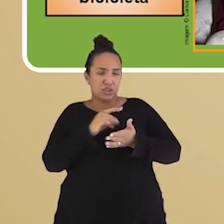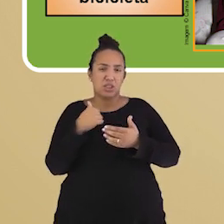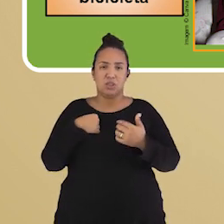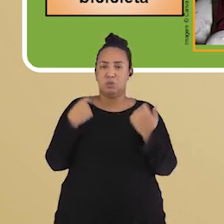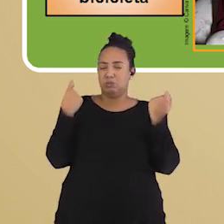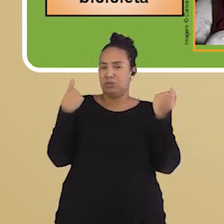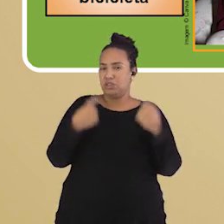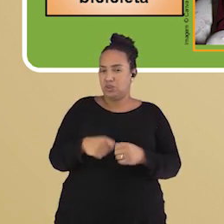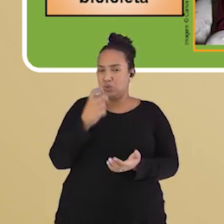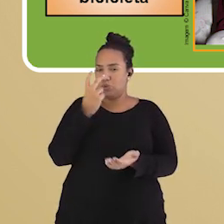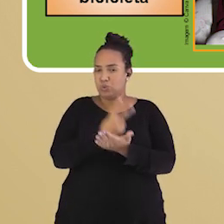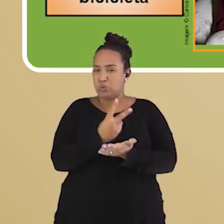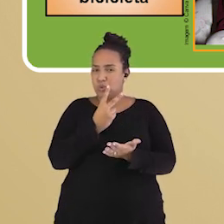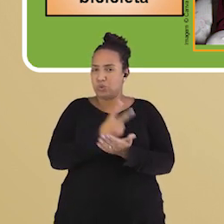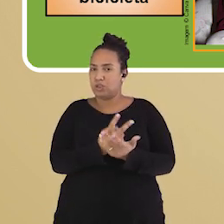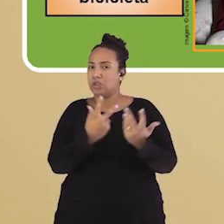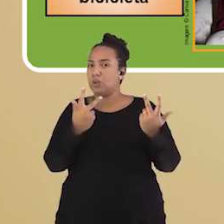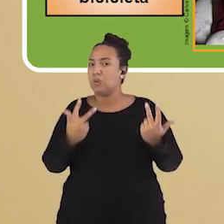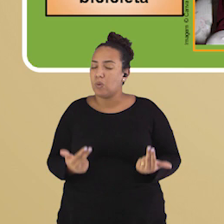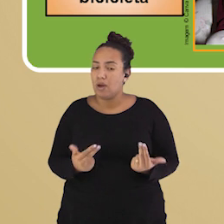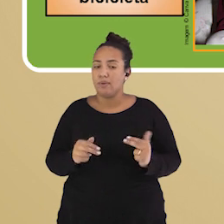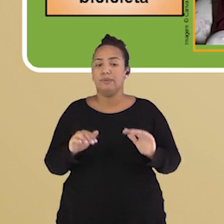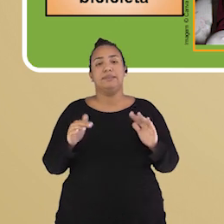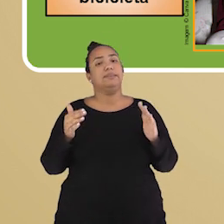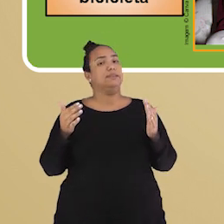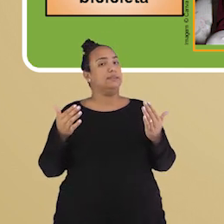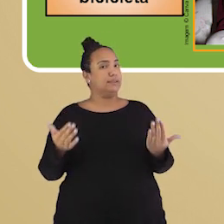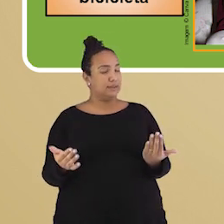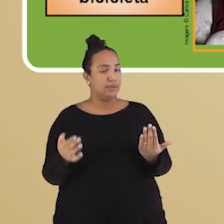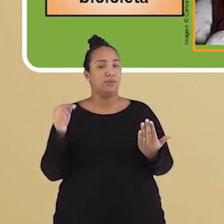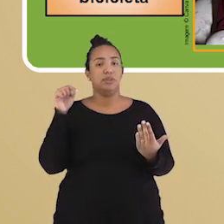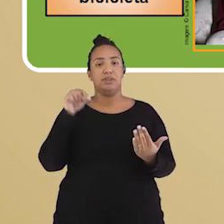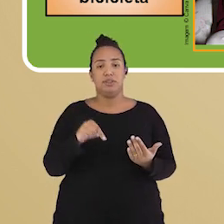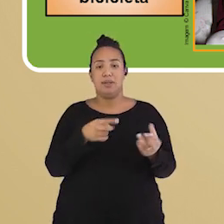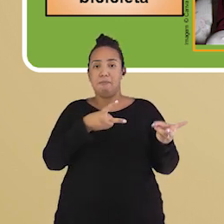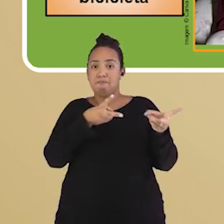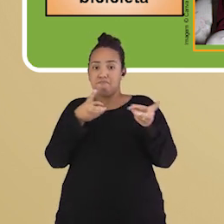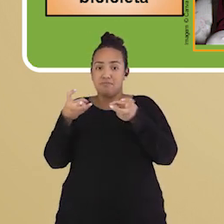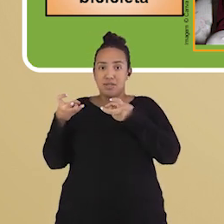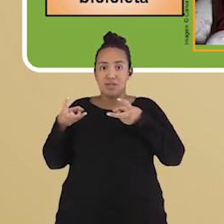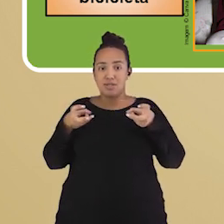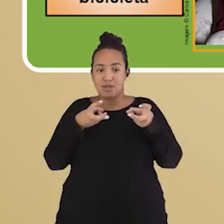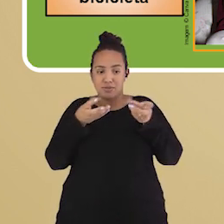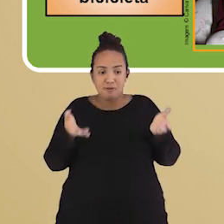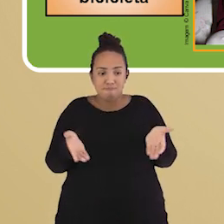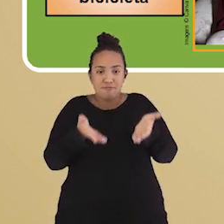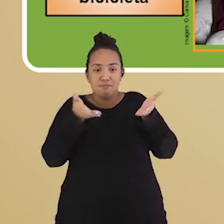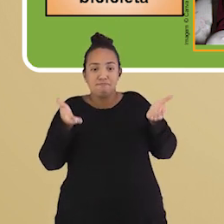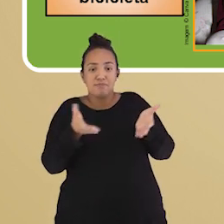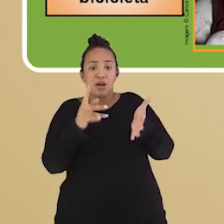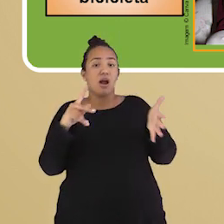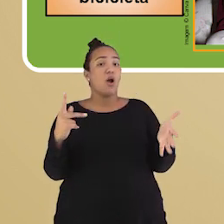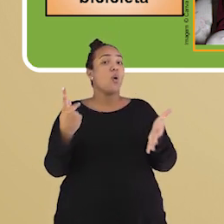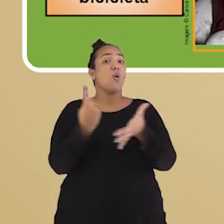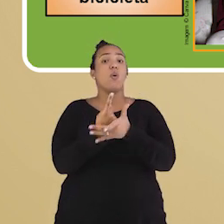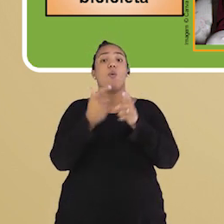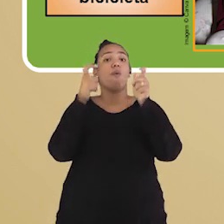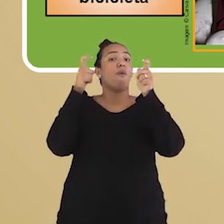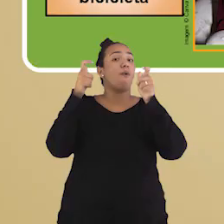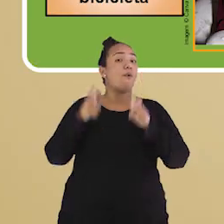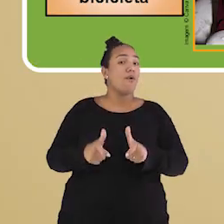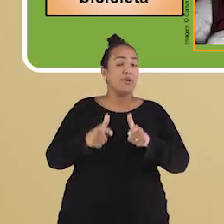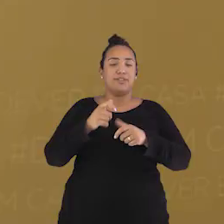continuar aqui? Esse processo de captação e interpretação dos estímulos ocorre no